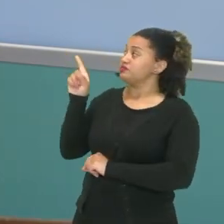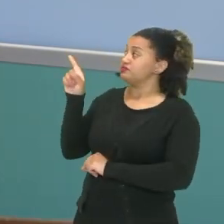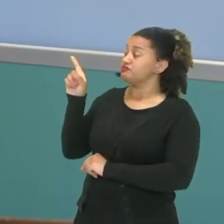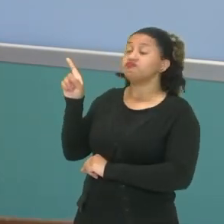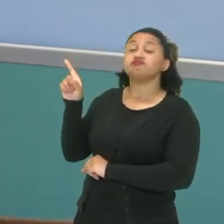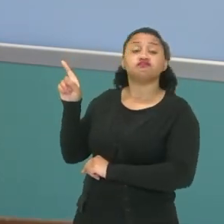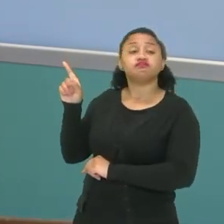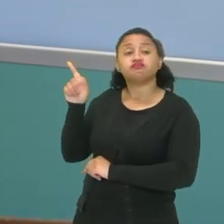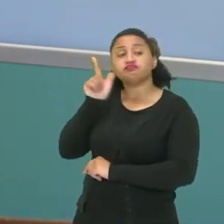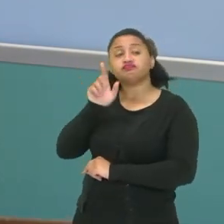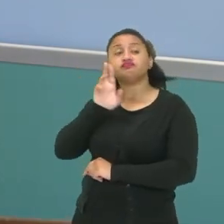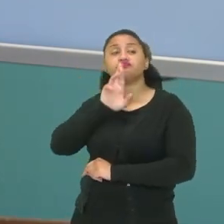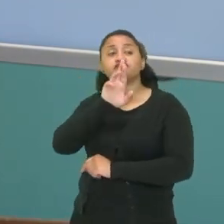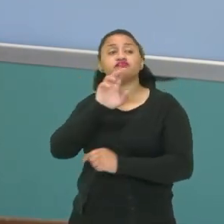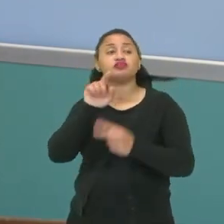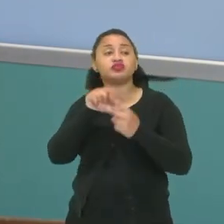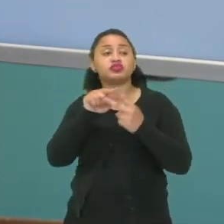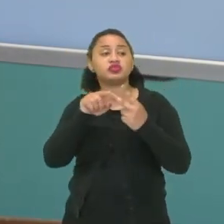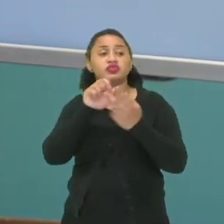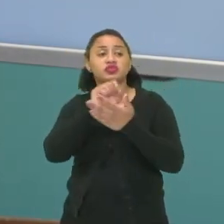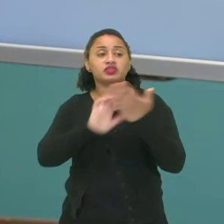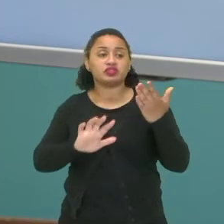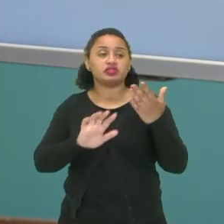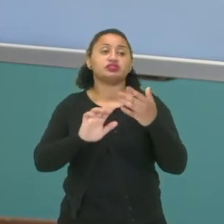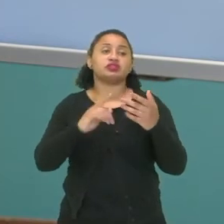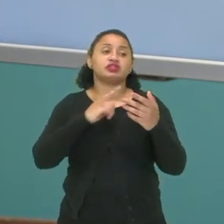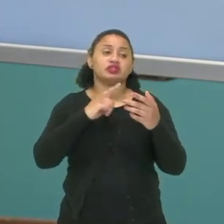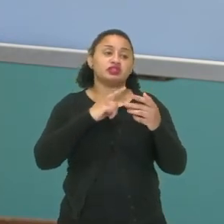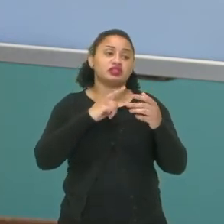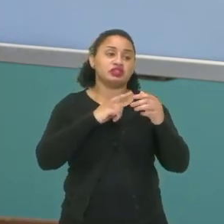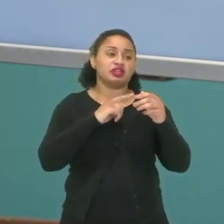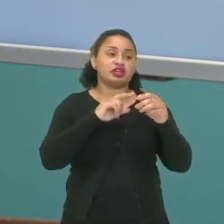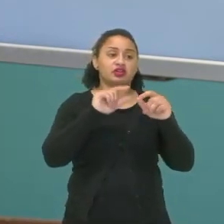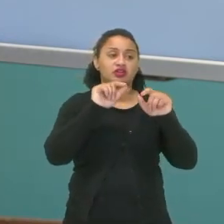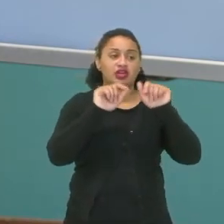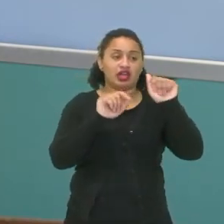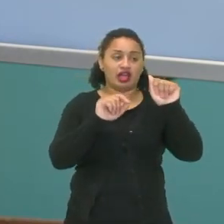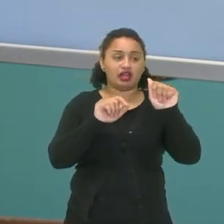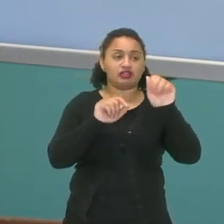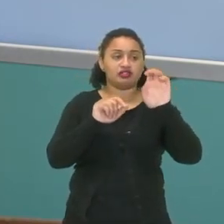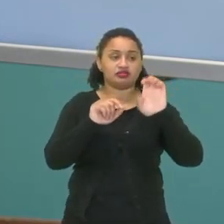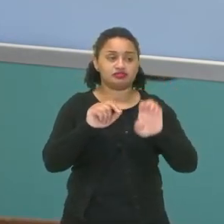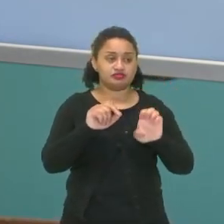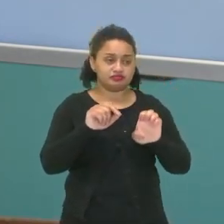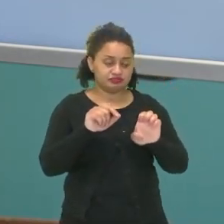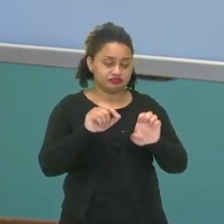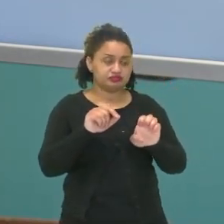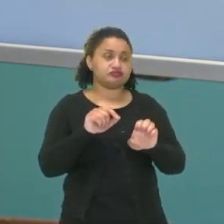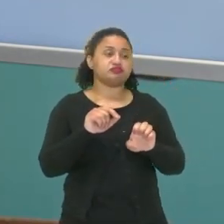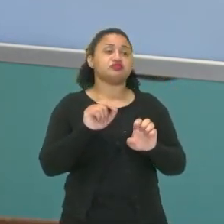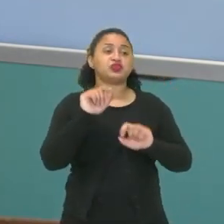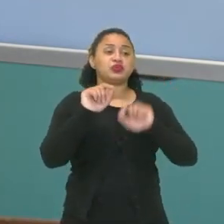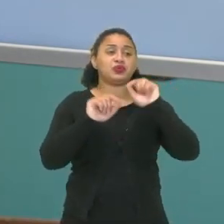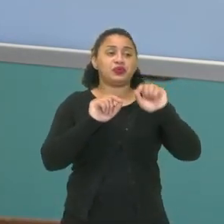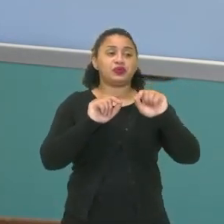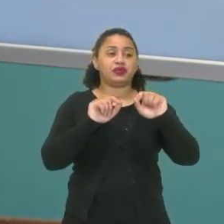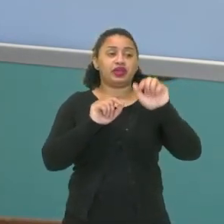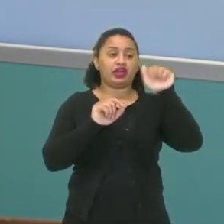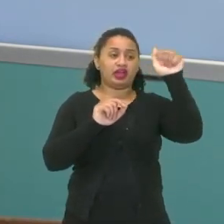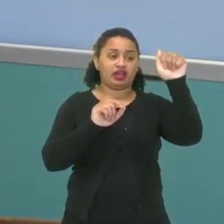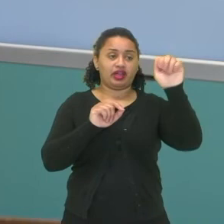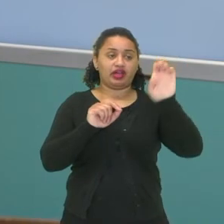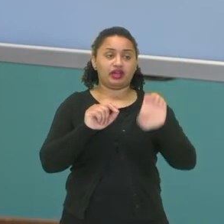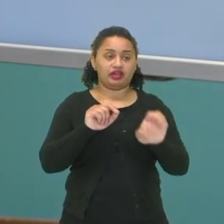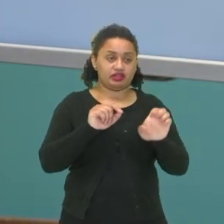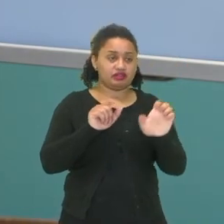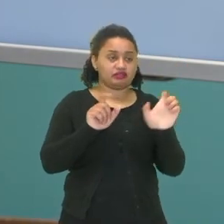resolver dois exercicinhos aqui. Eu estou dando 2 pontos para vocês, 2 pontos, na letra A e na